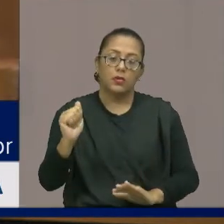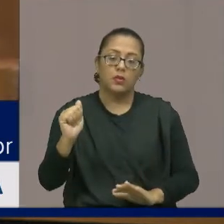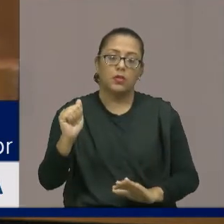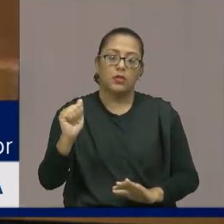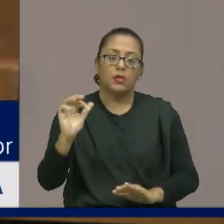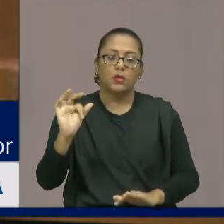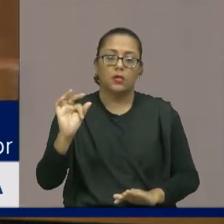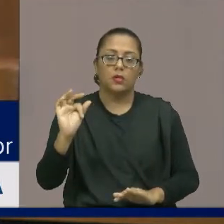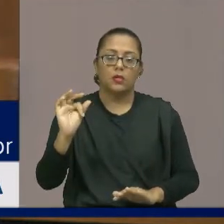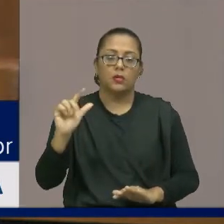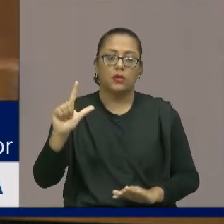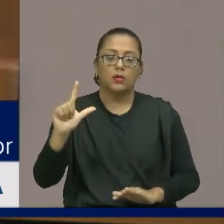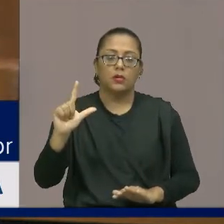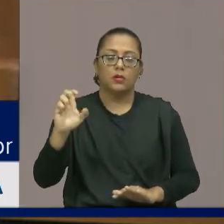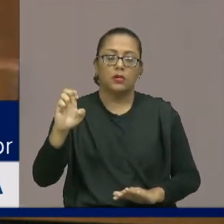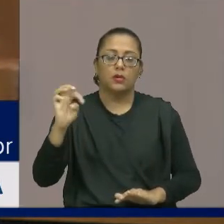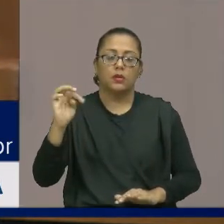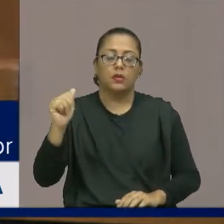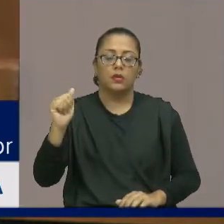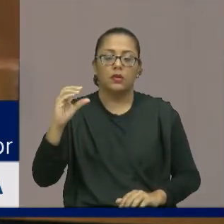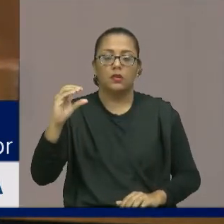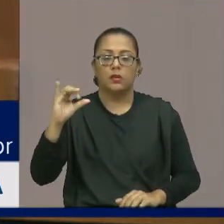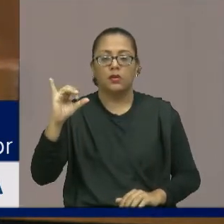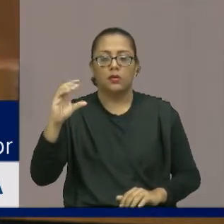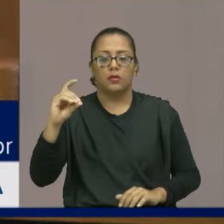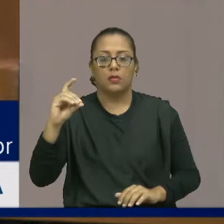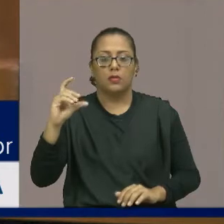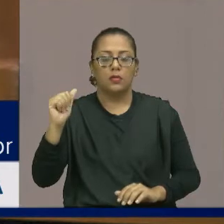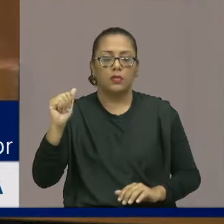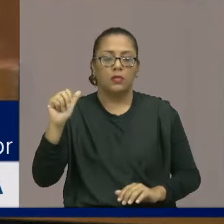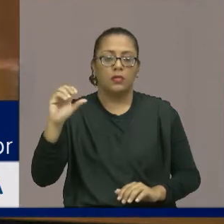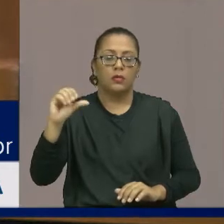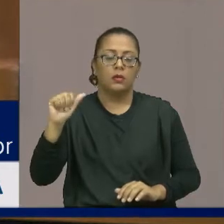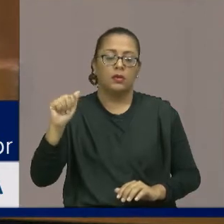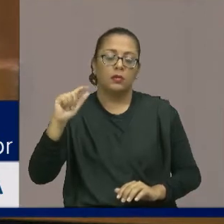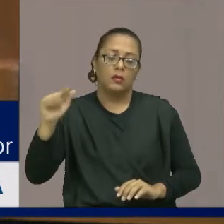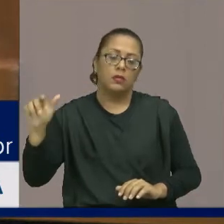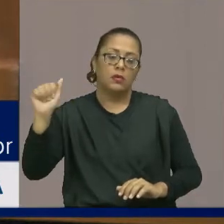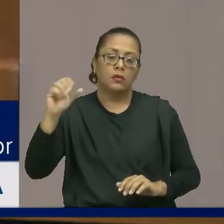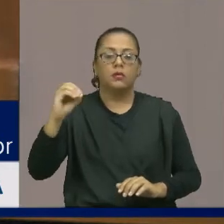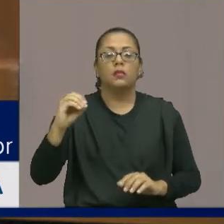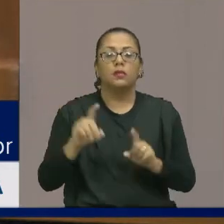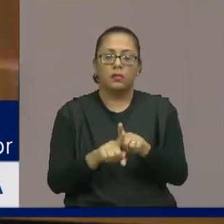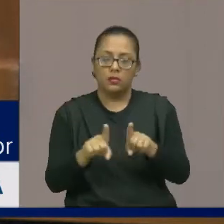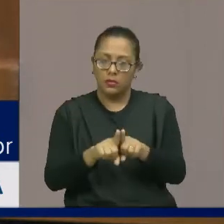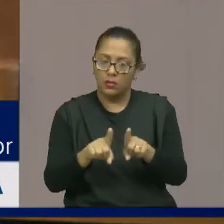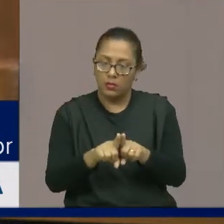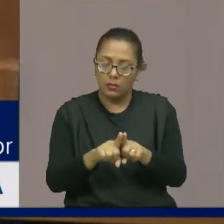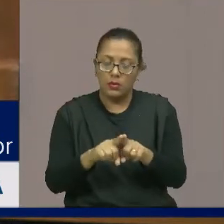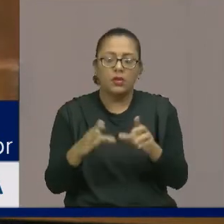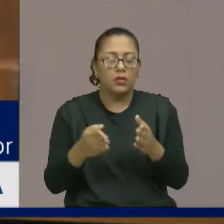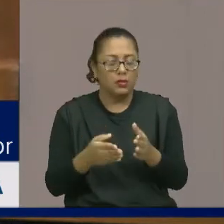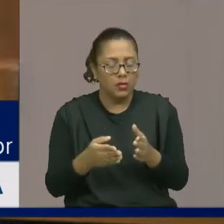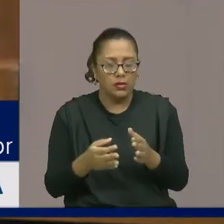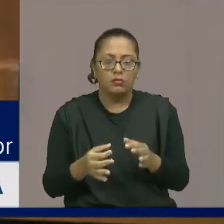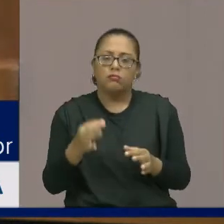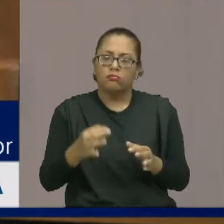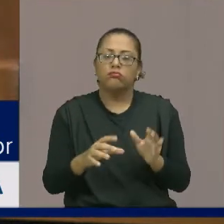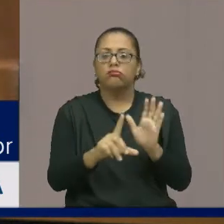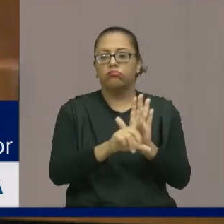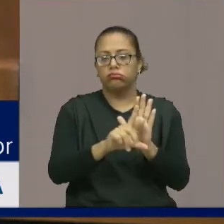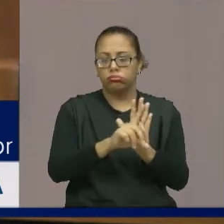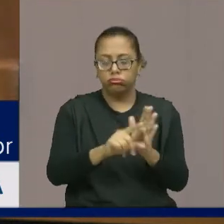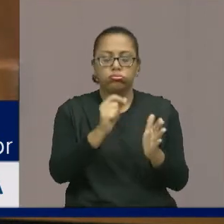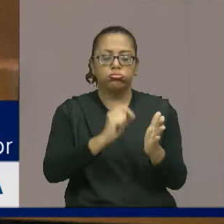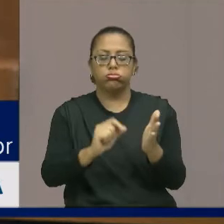se não um dos principais programas hoje esportivos de São José. Fundamentamos realmente como um programa com base legal. Era